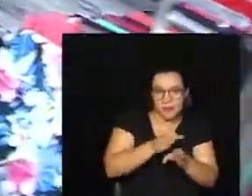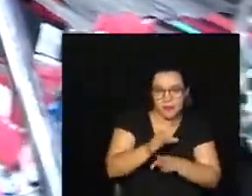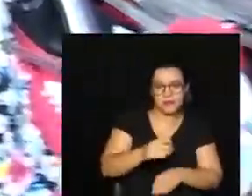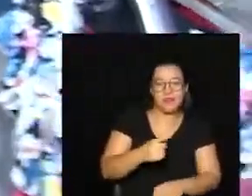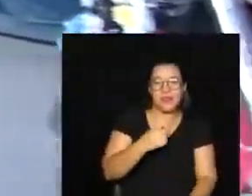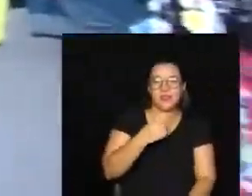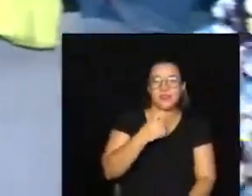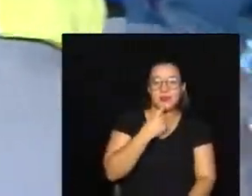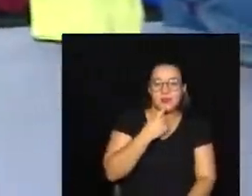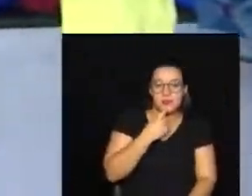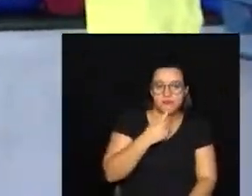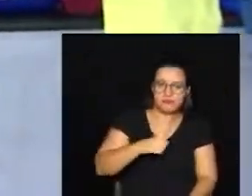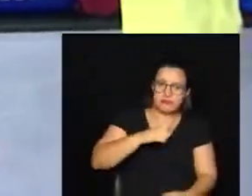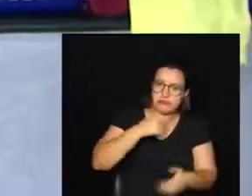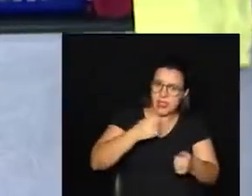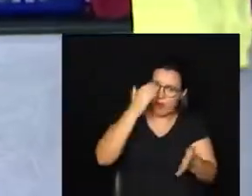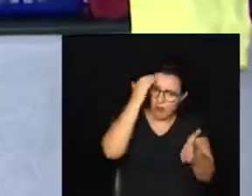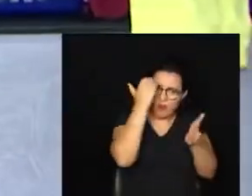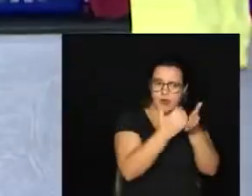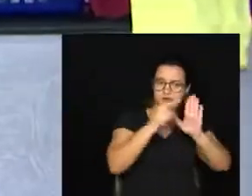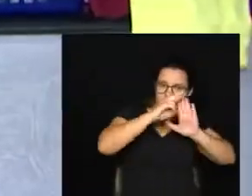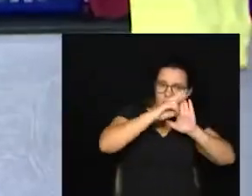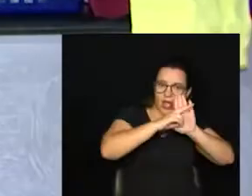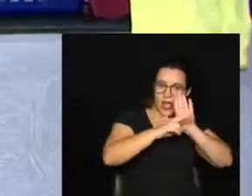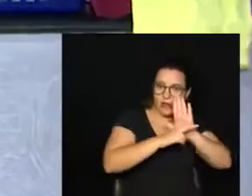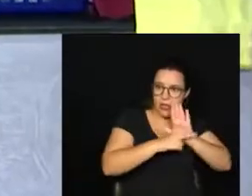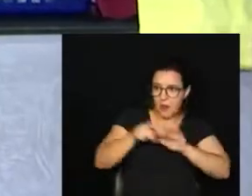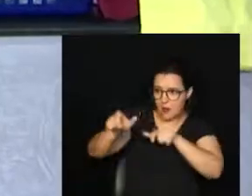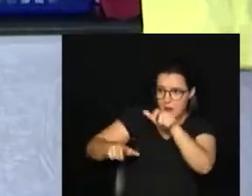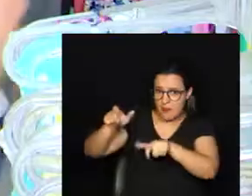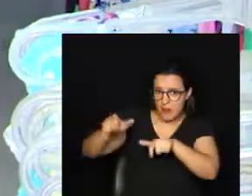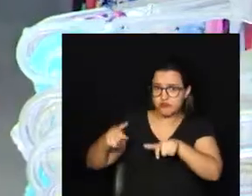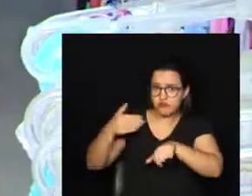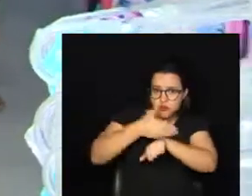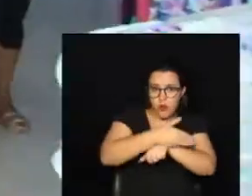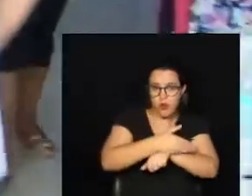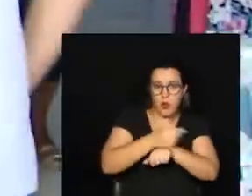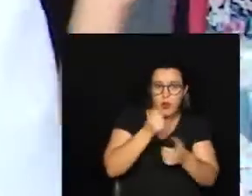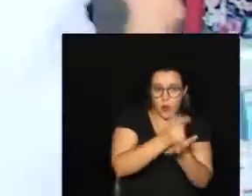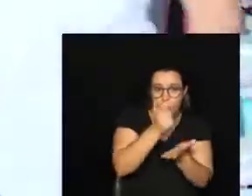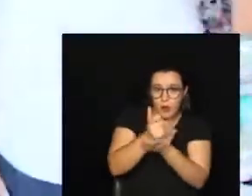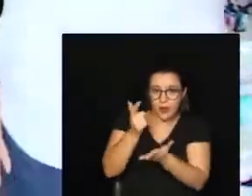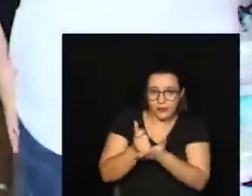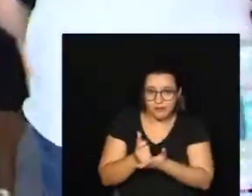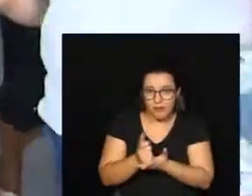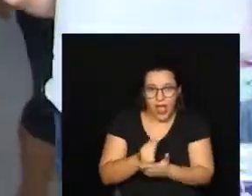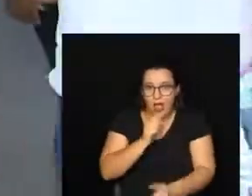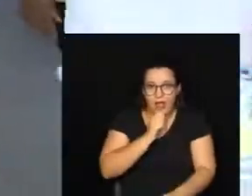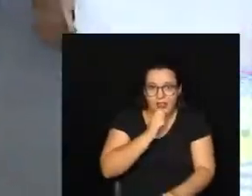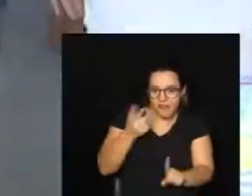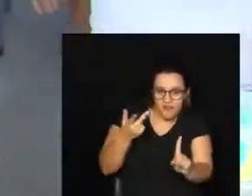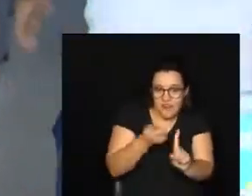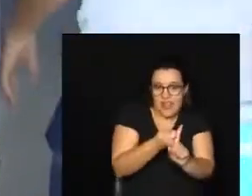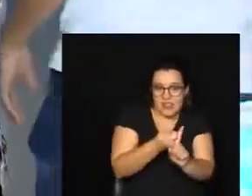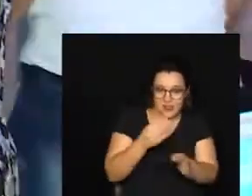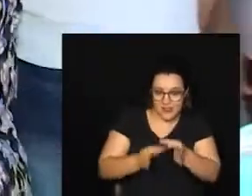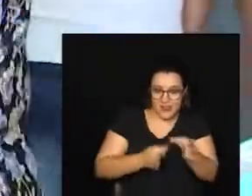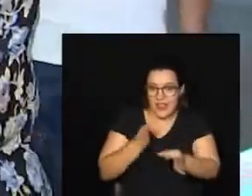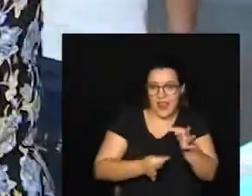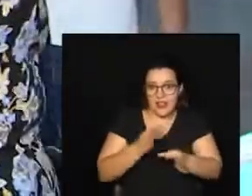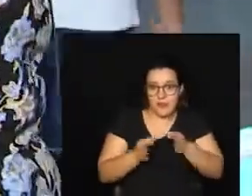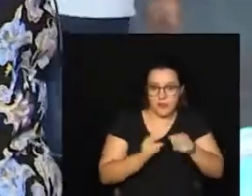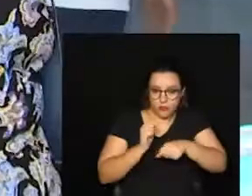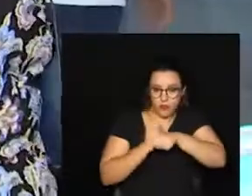também cobra o cumprimento das normas pelos usuários. Enquanto não tiver medicamento para tratamento e vacina,